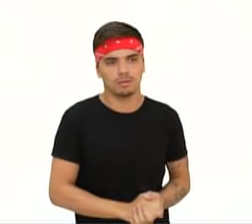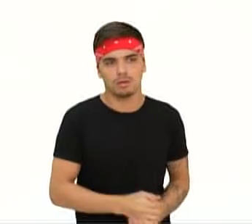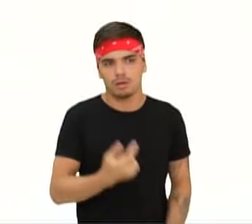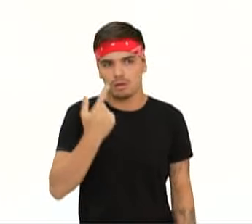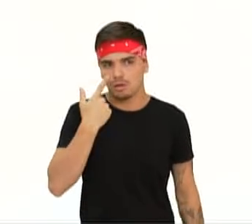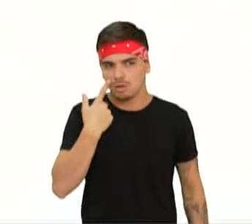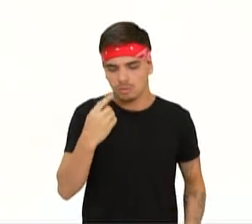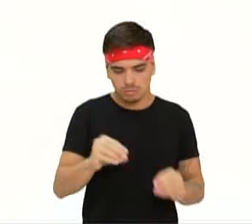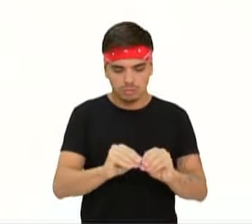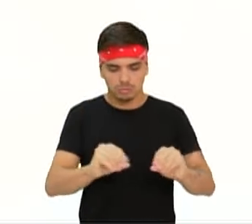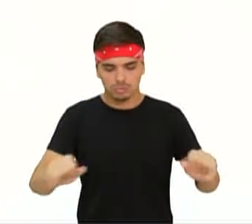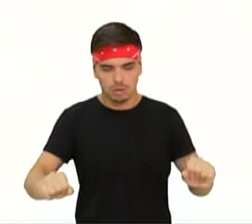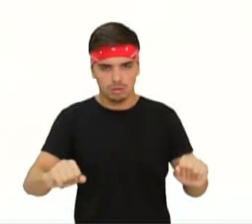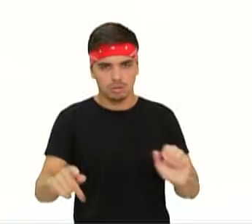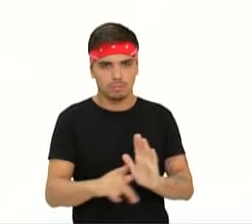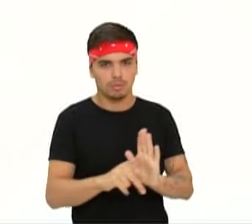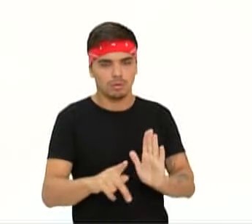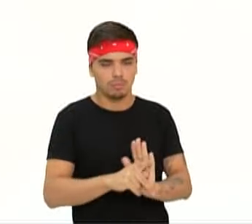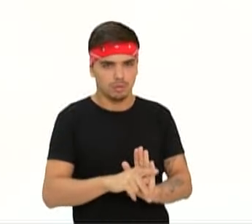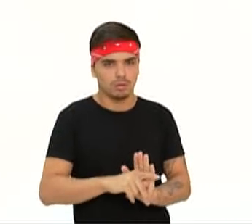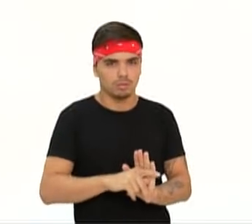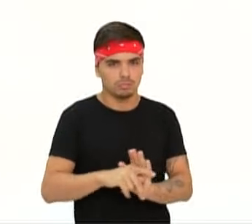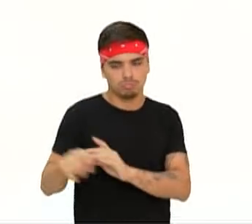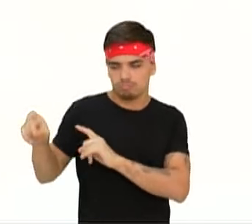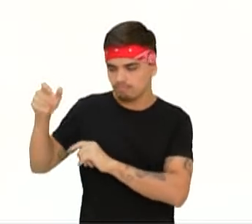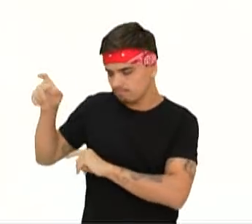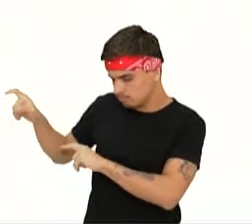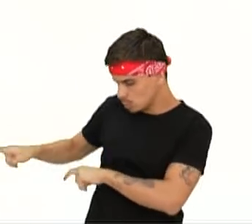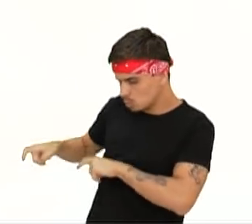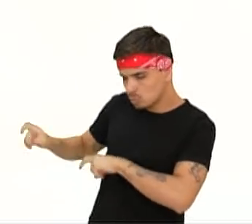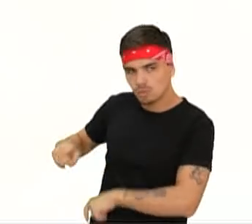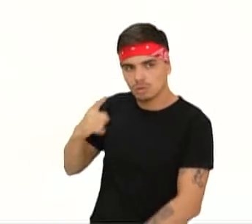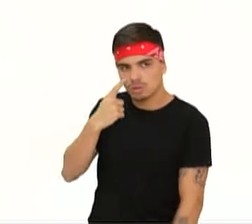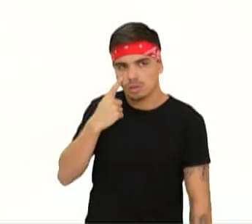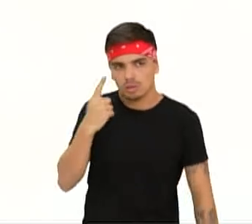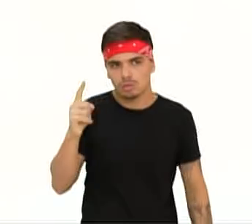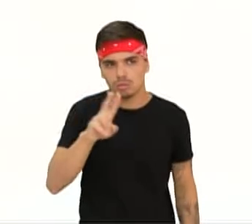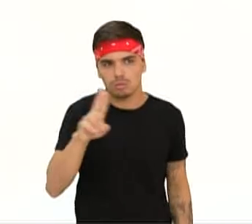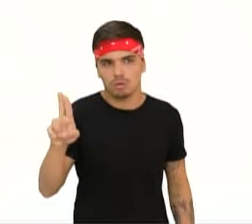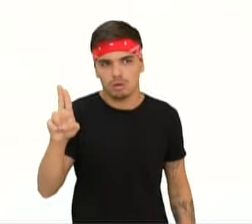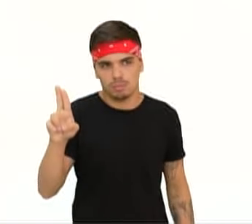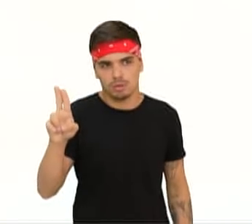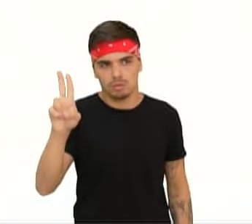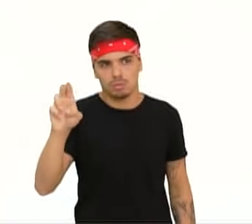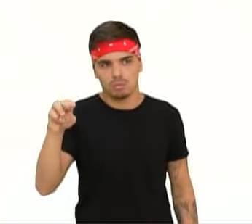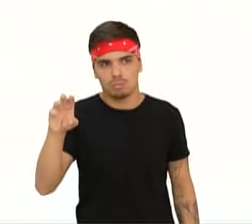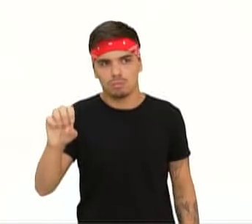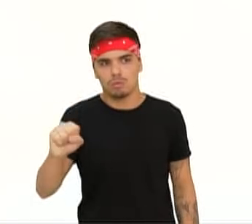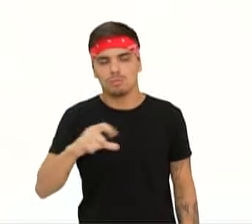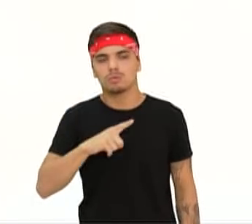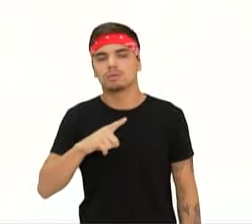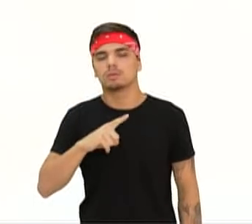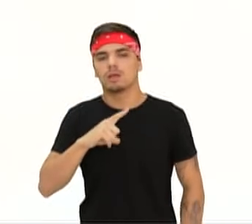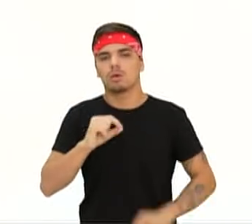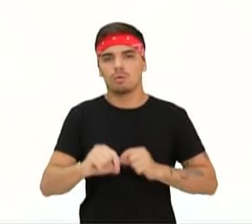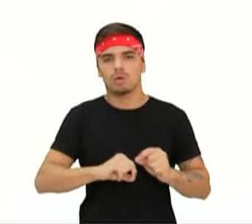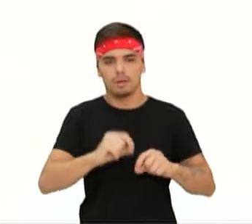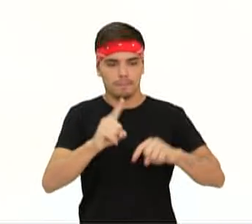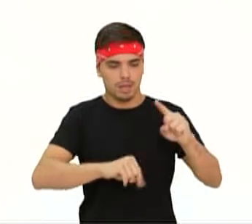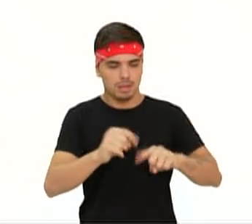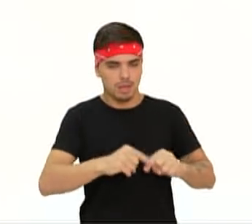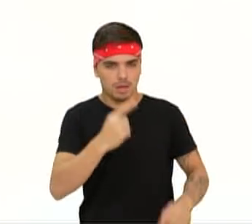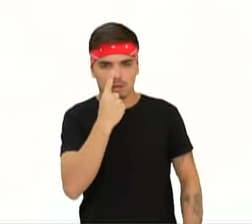apropriados para a agricultura, eles são ricos em humus, matéria orgânica em decomposição, que é componente